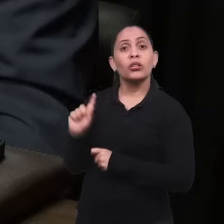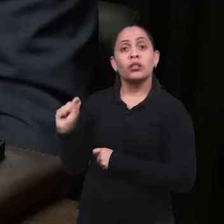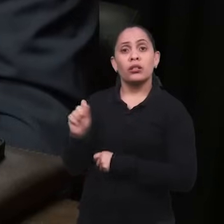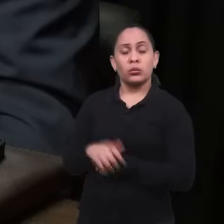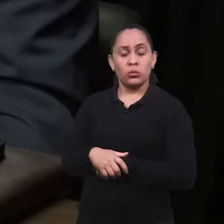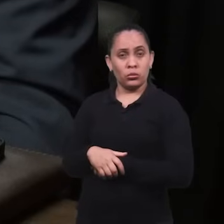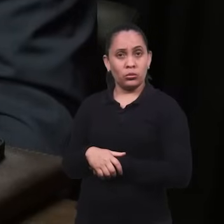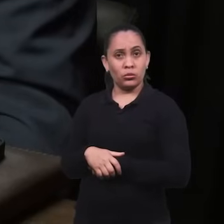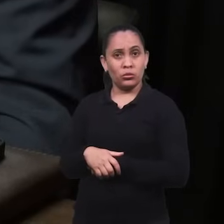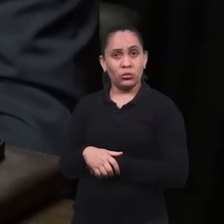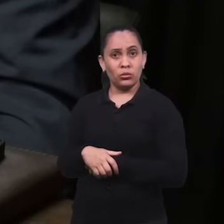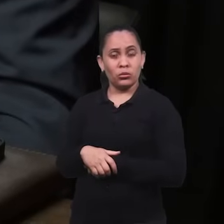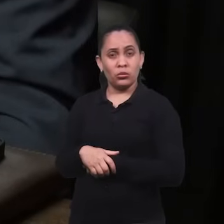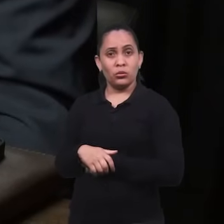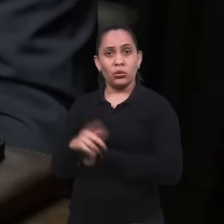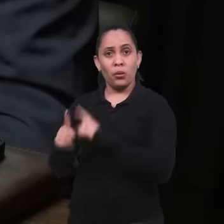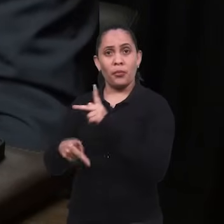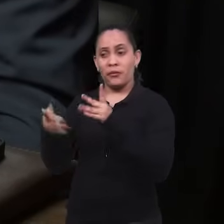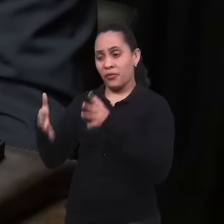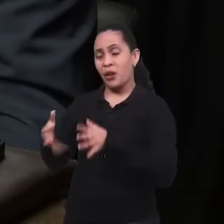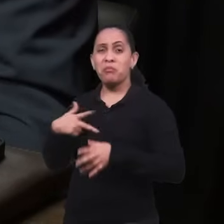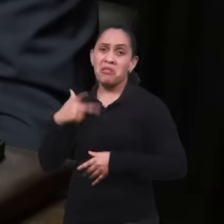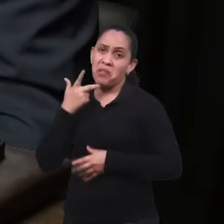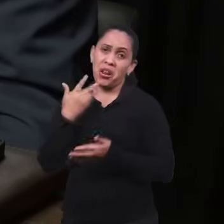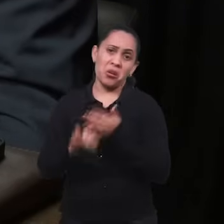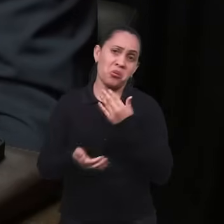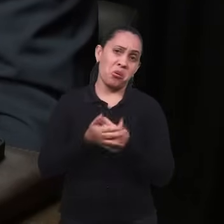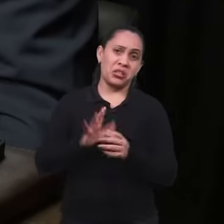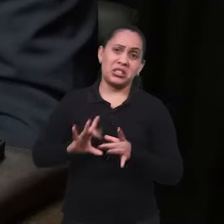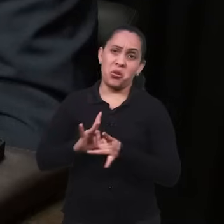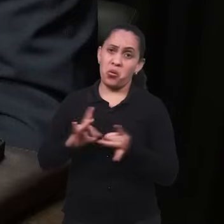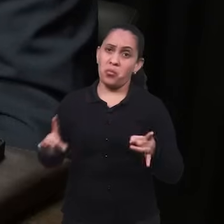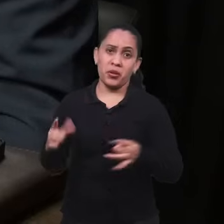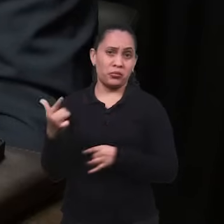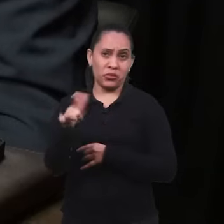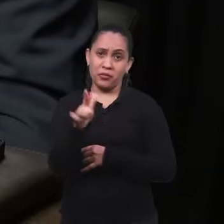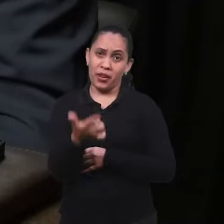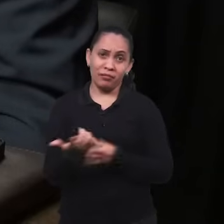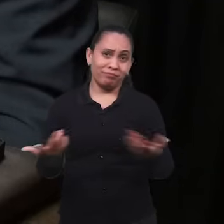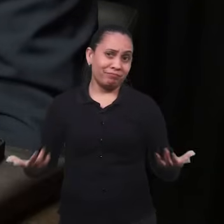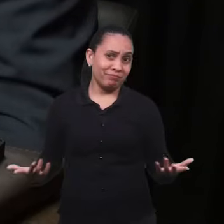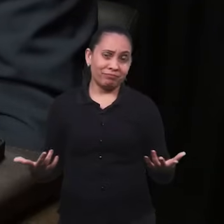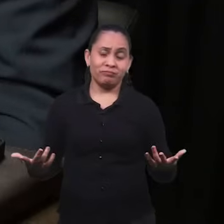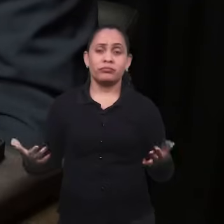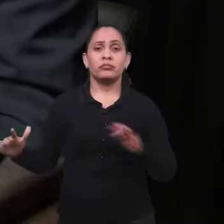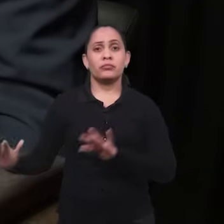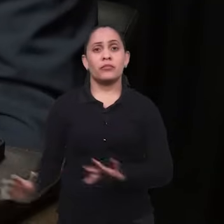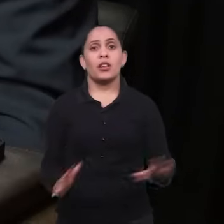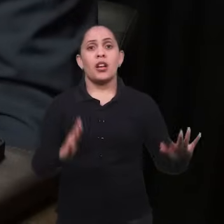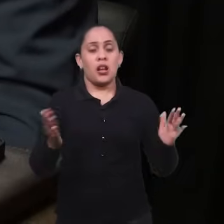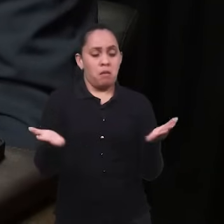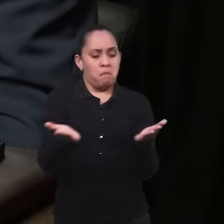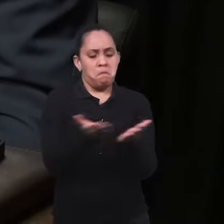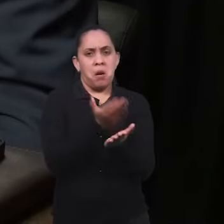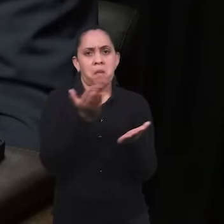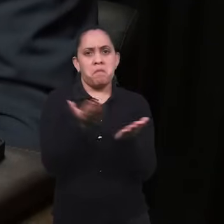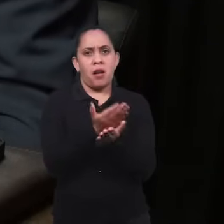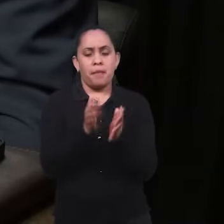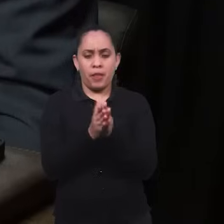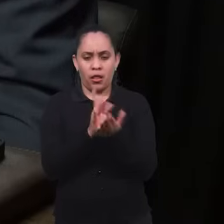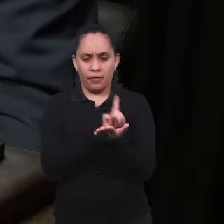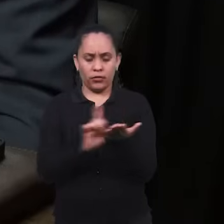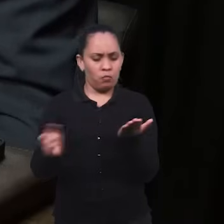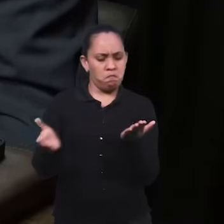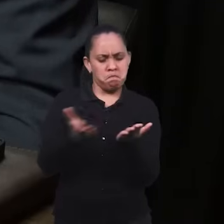igreja, aí ele fala o que quiser. E eu vou dizer uma coisa a vocês. A Bíblia, que é essa coletânea